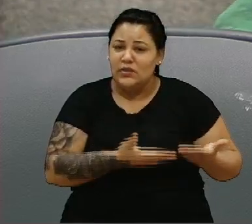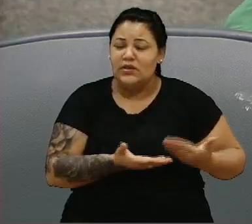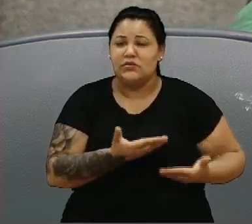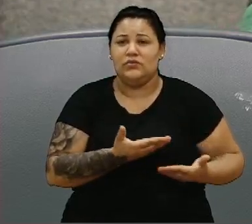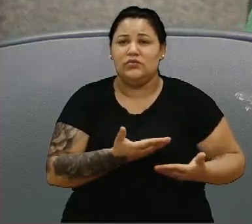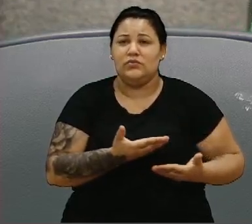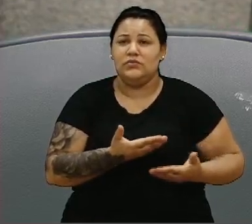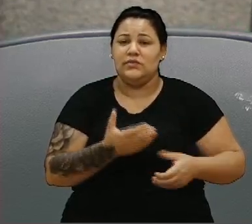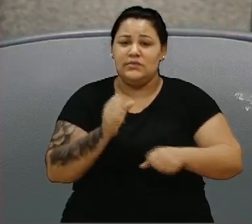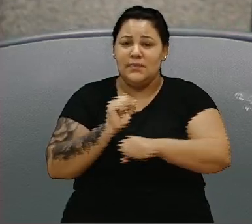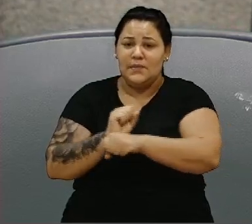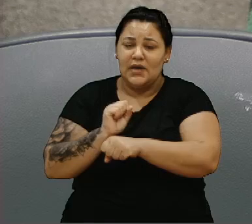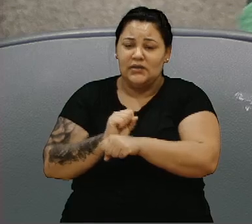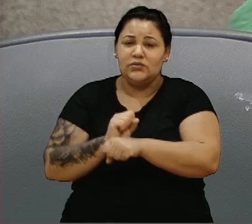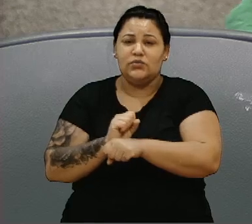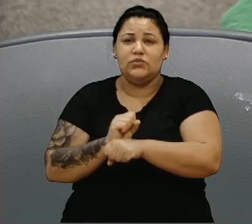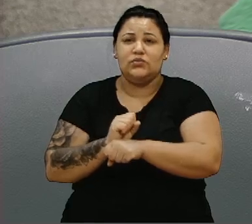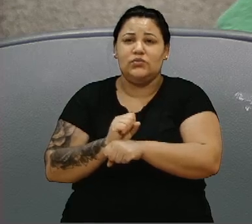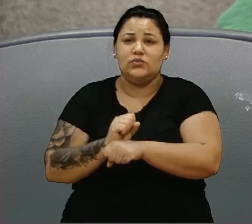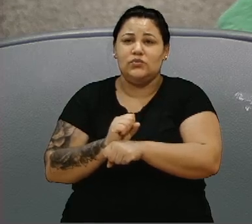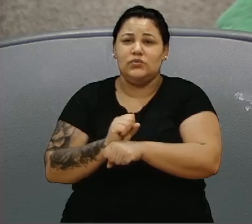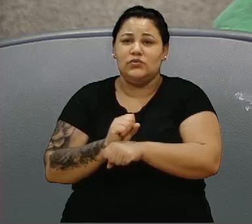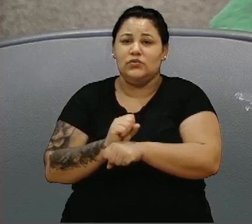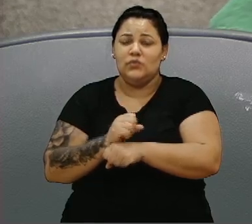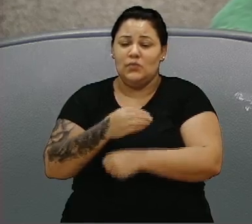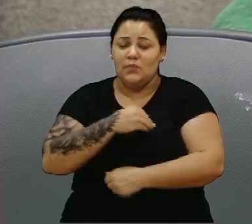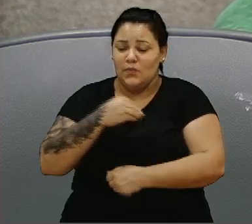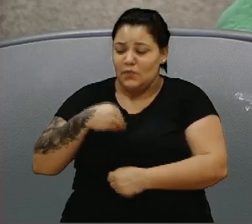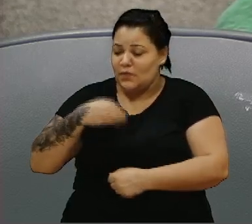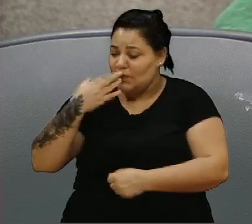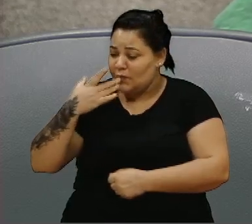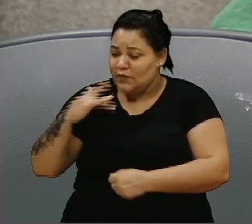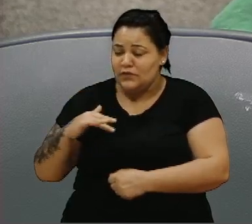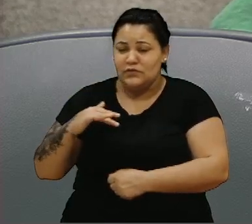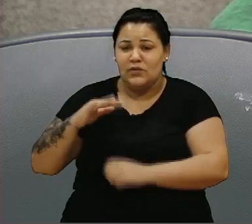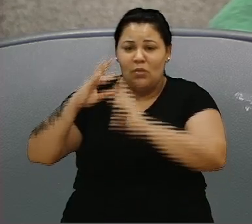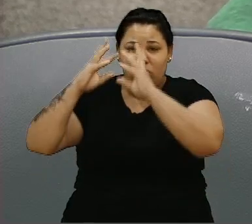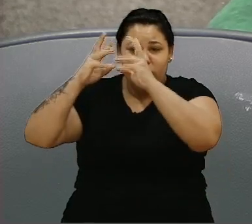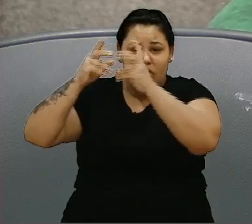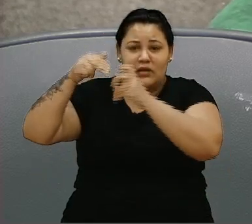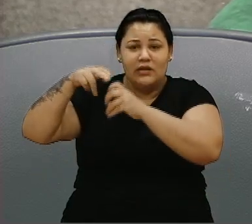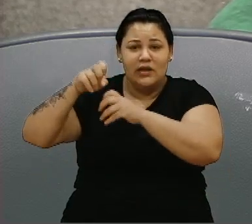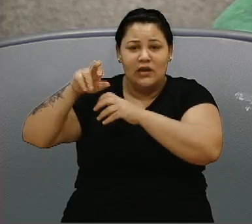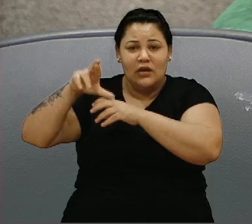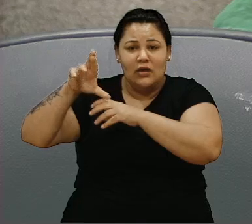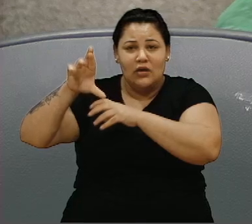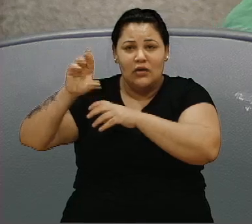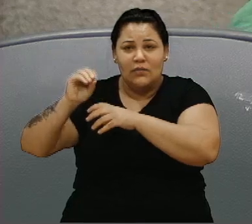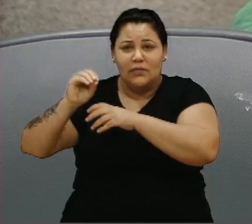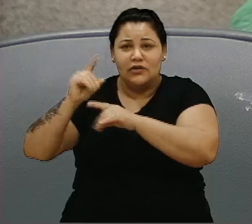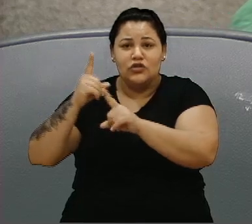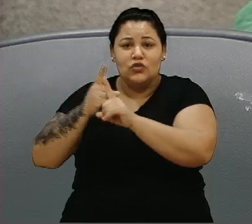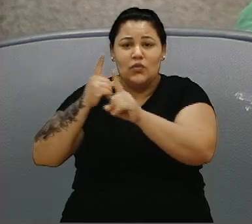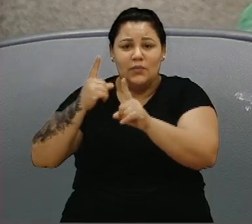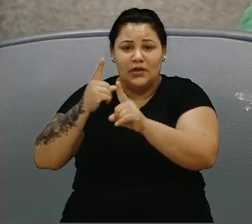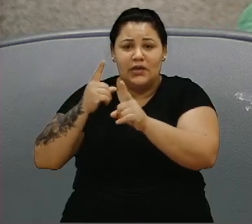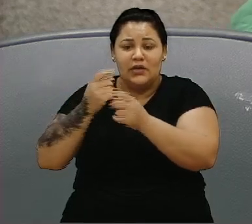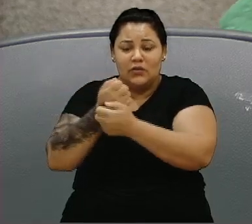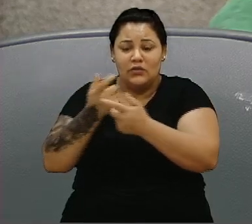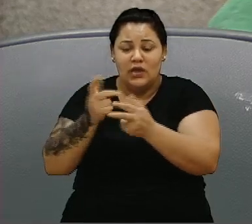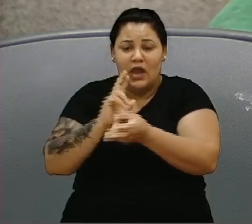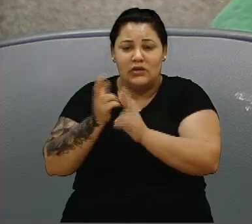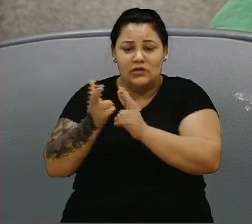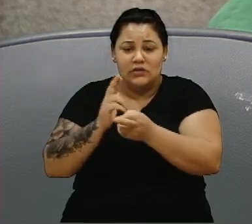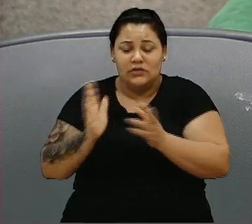a questão de um pediatra, de um neuro, até mesmo, para ser detectado a questão do